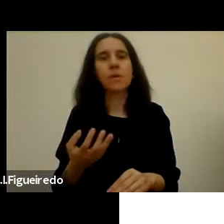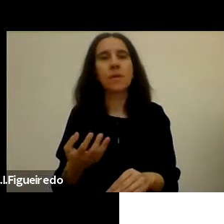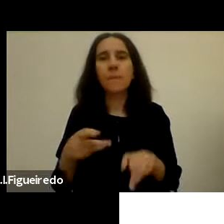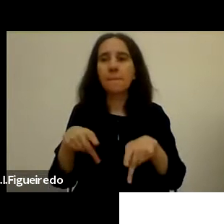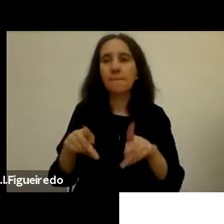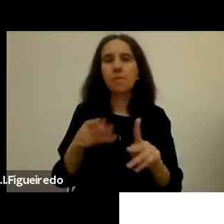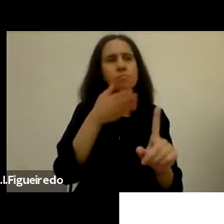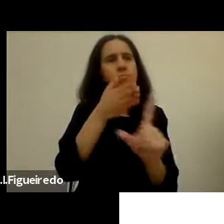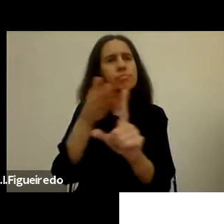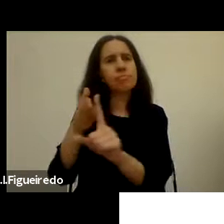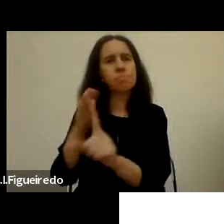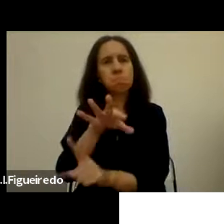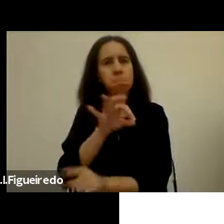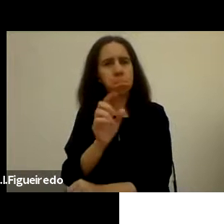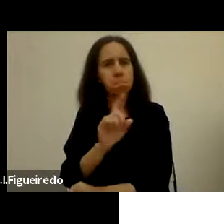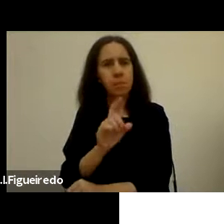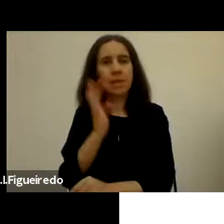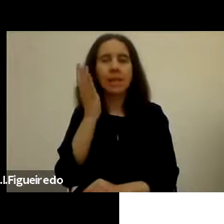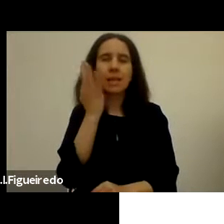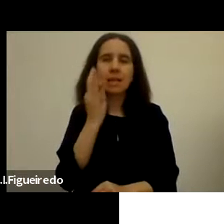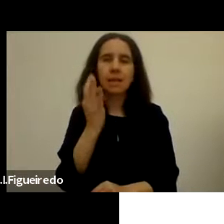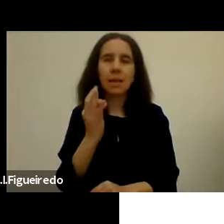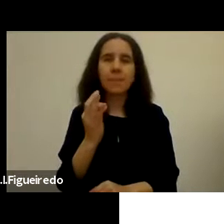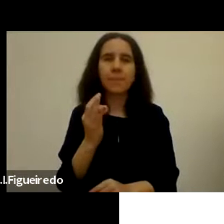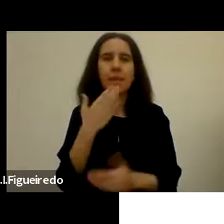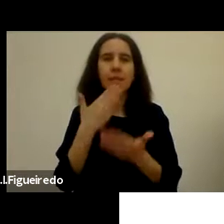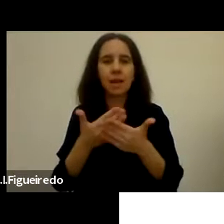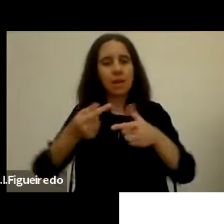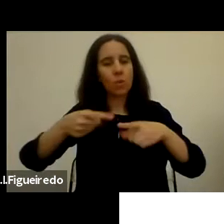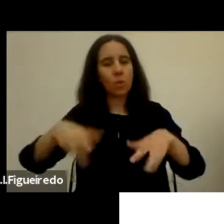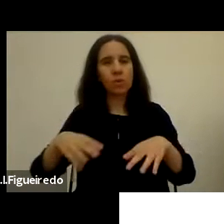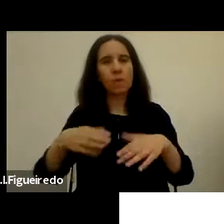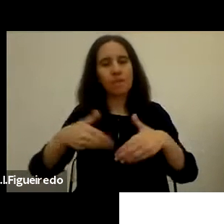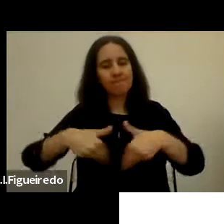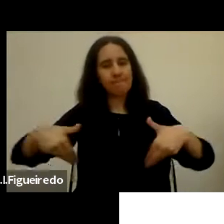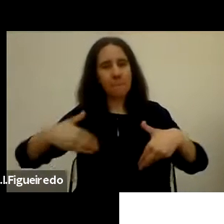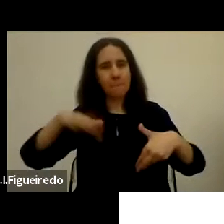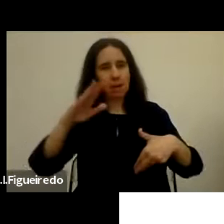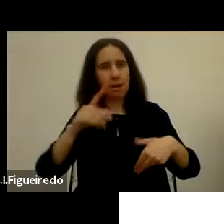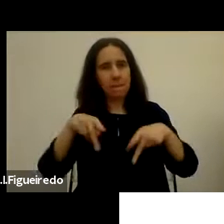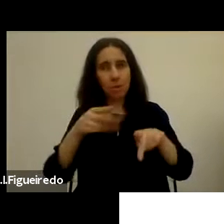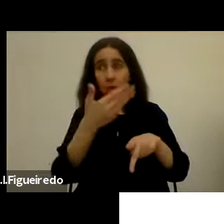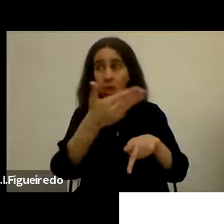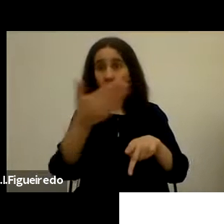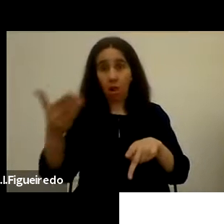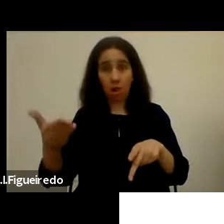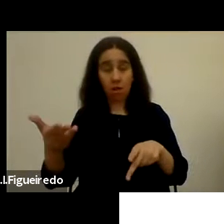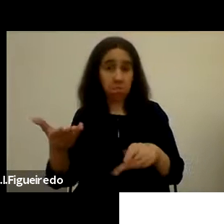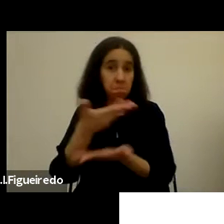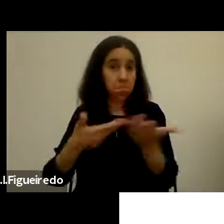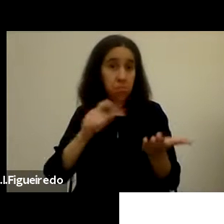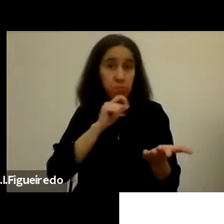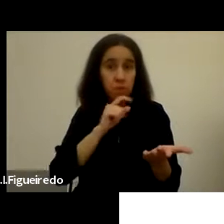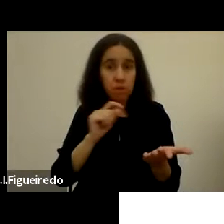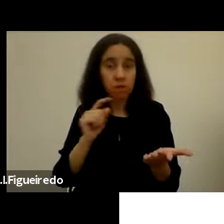em concreto, e portanto tentando ter uma linguagem o mais agnóstica às metodologias que estão no mercado possível, para que pudesse